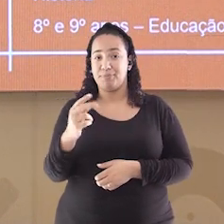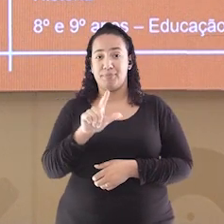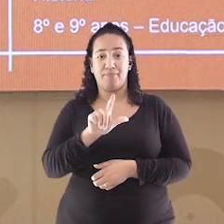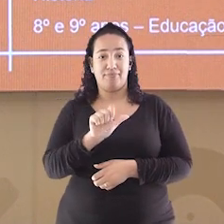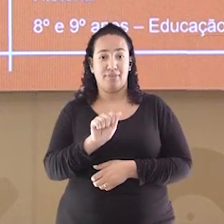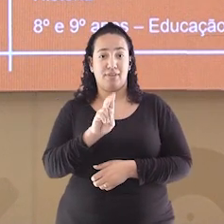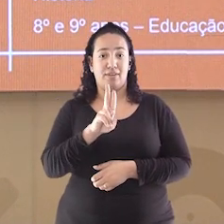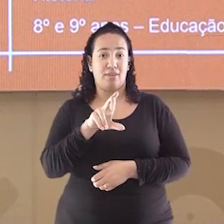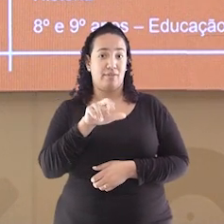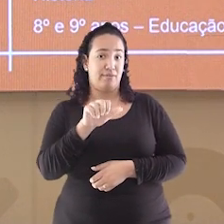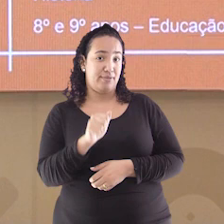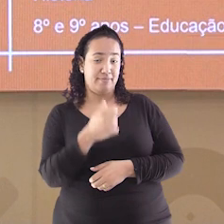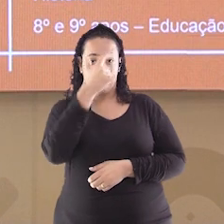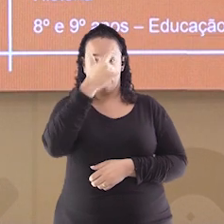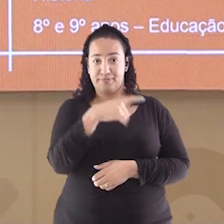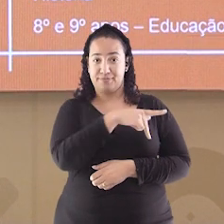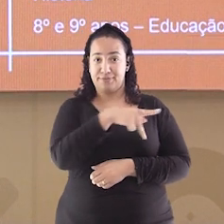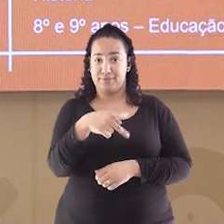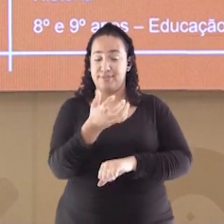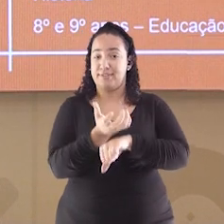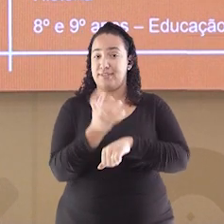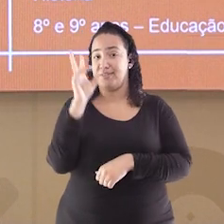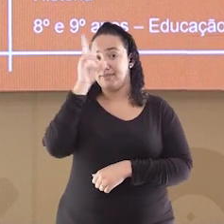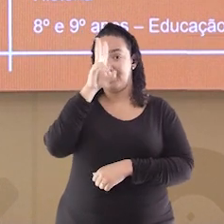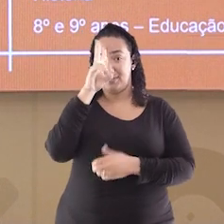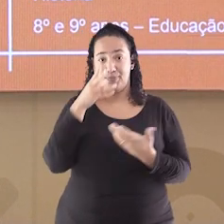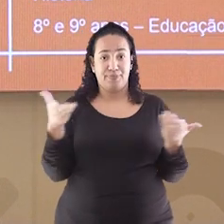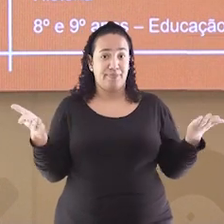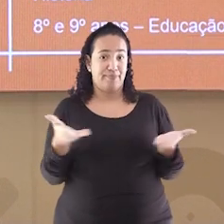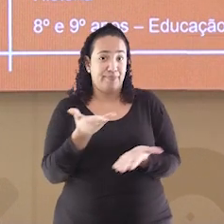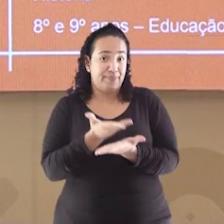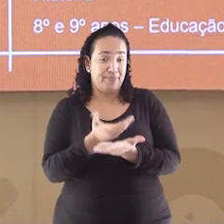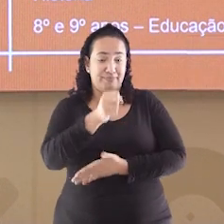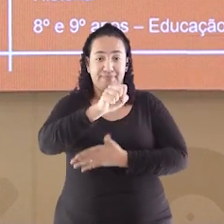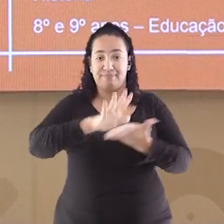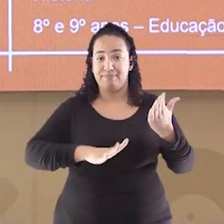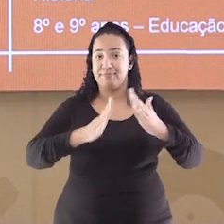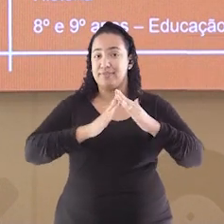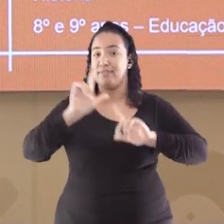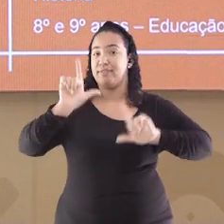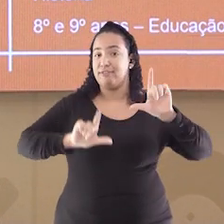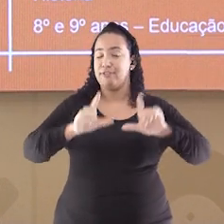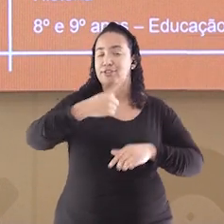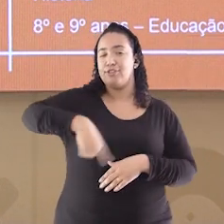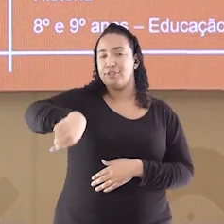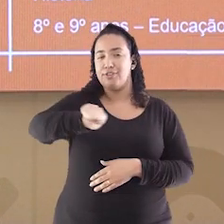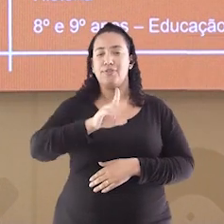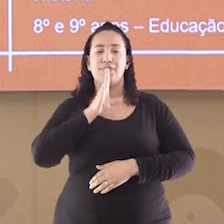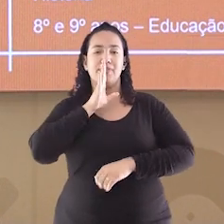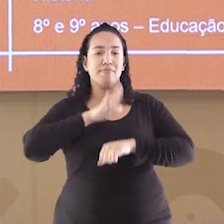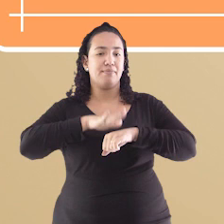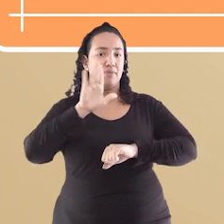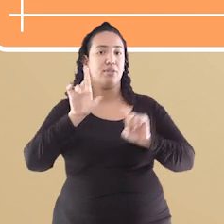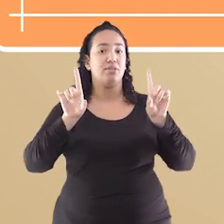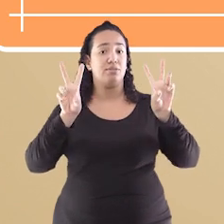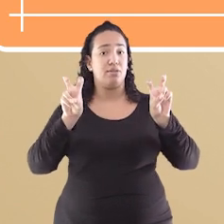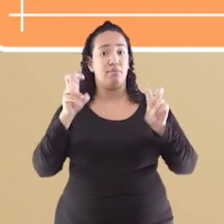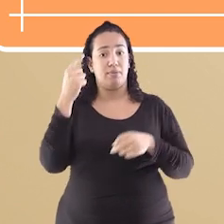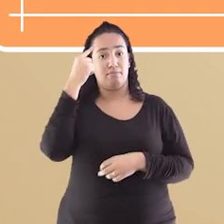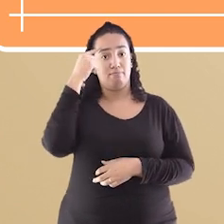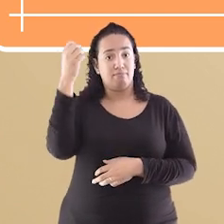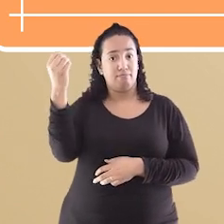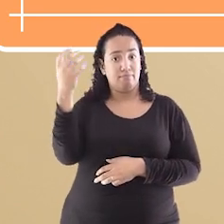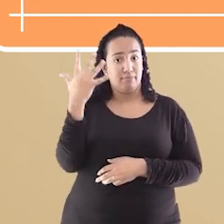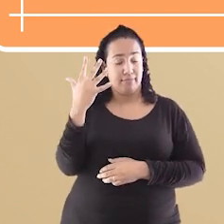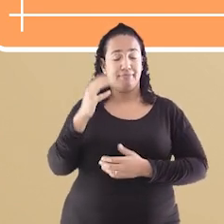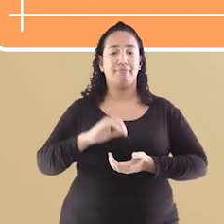e sou professora de História. E na nossa aula de hoje, do Dever em Casa na TV, vamos conhecer um pouquinho mais sobre o Iluminismo. Para que